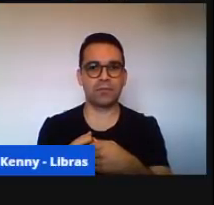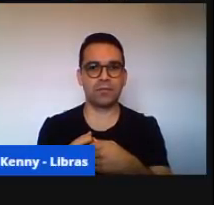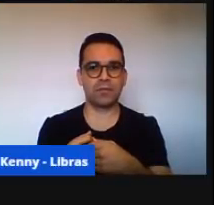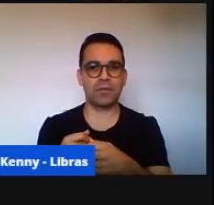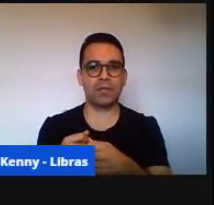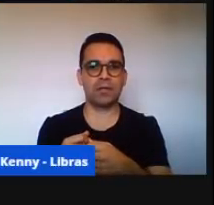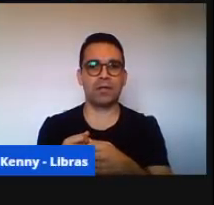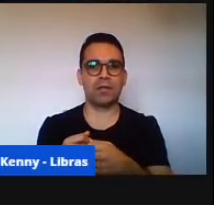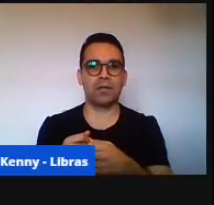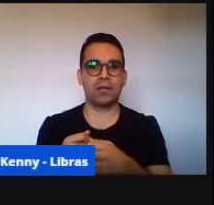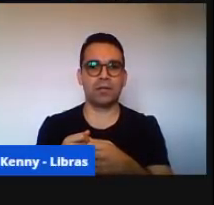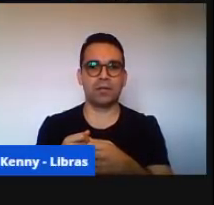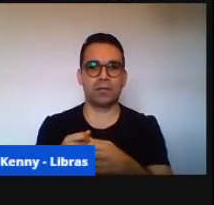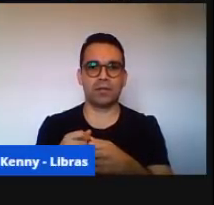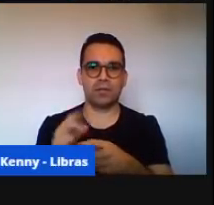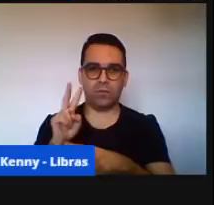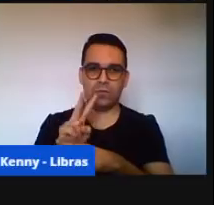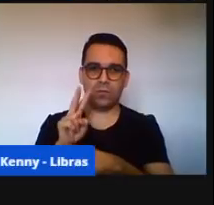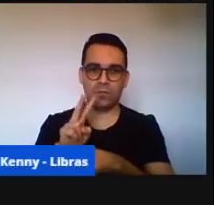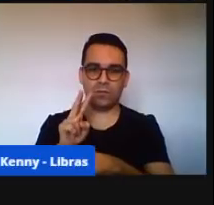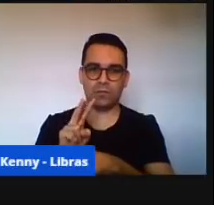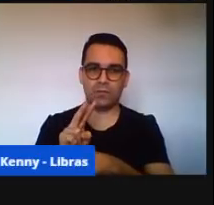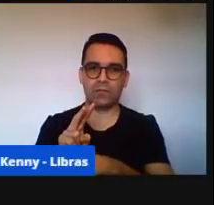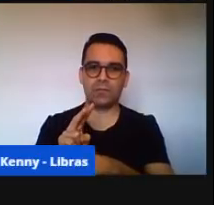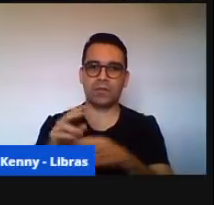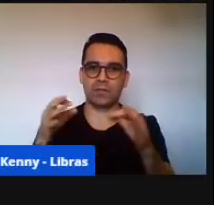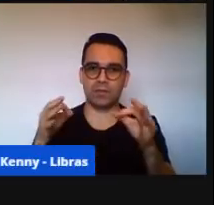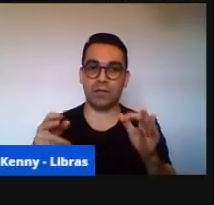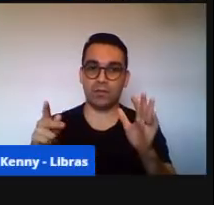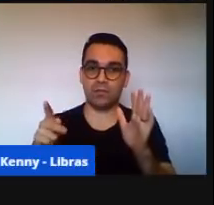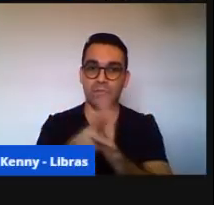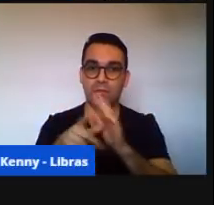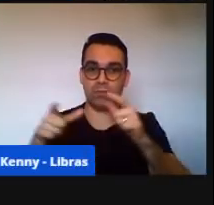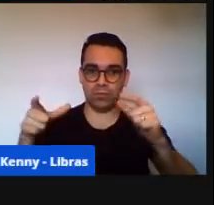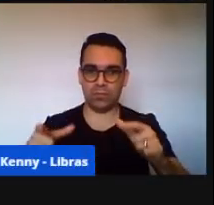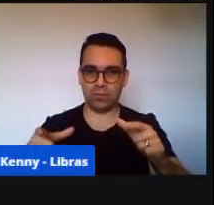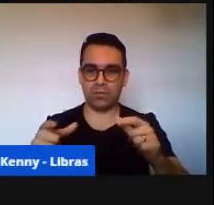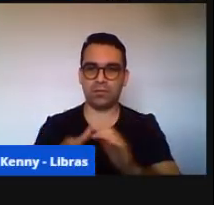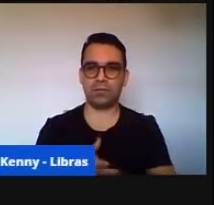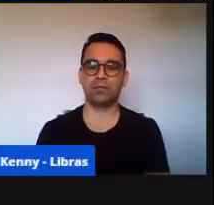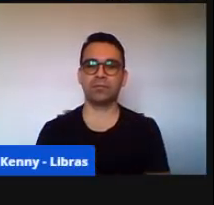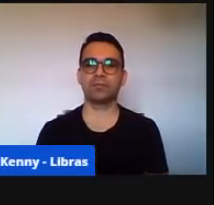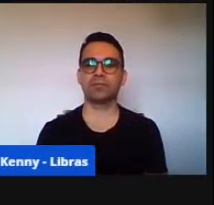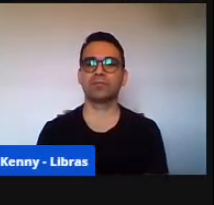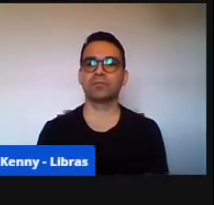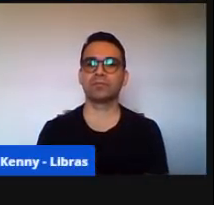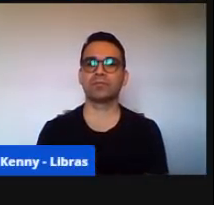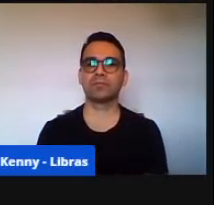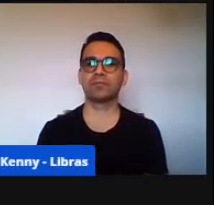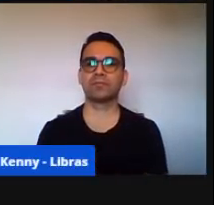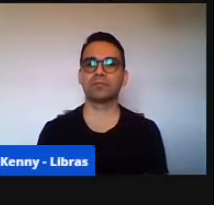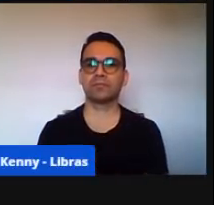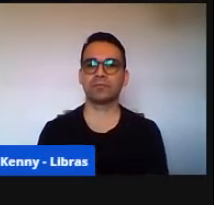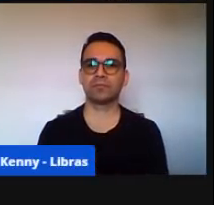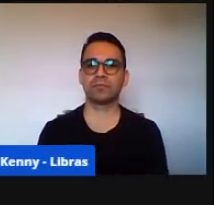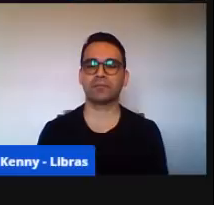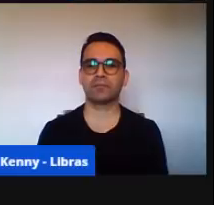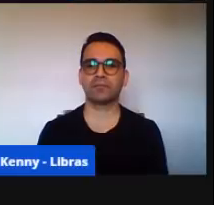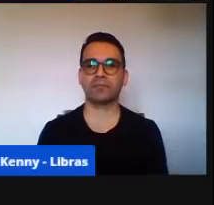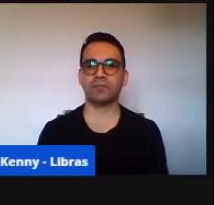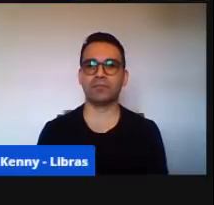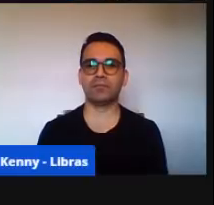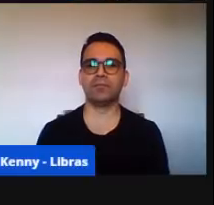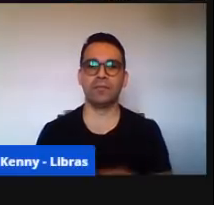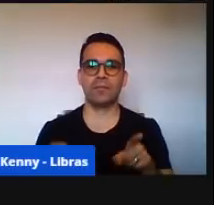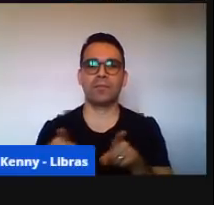Para a gente ter uma água de qualidade, oferecer água de qualidade para quem vai consumir na escola, deve